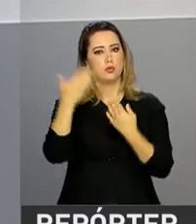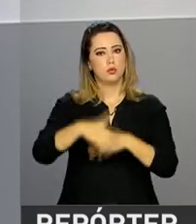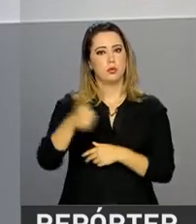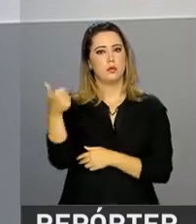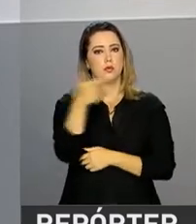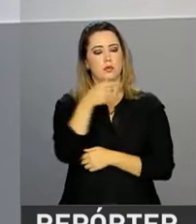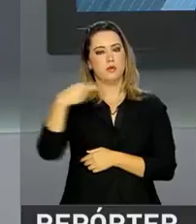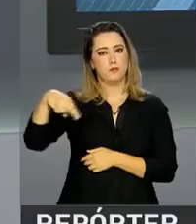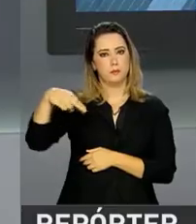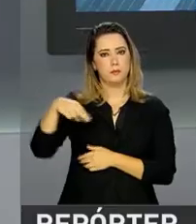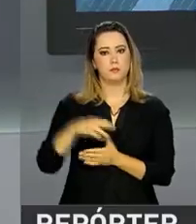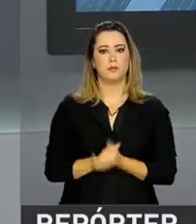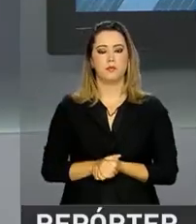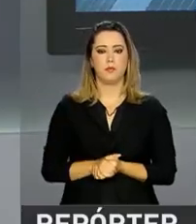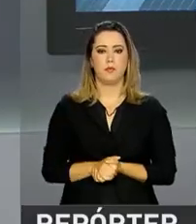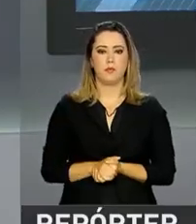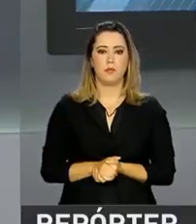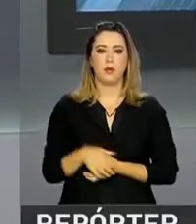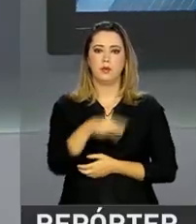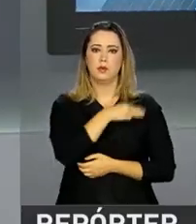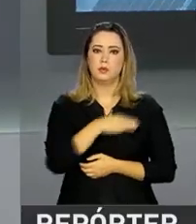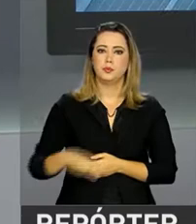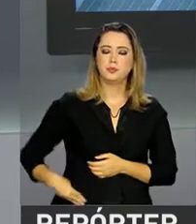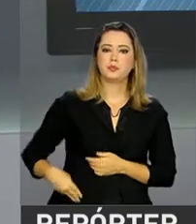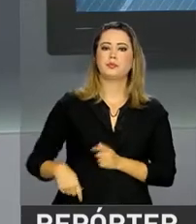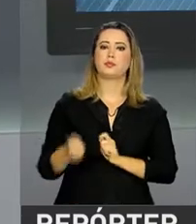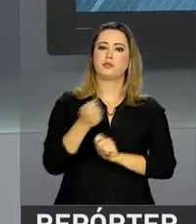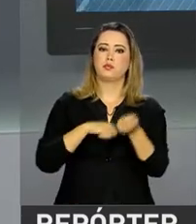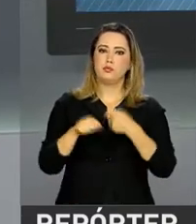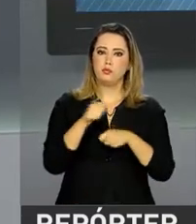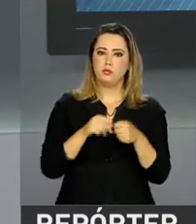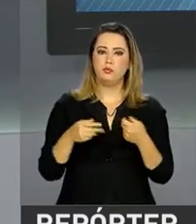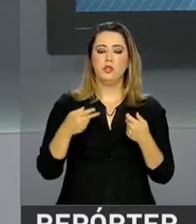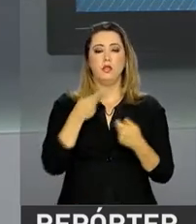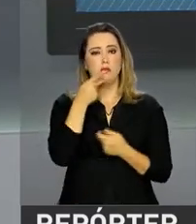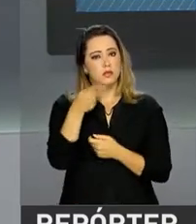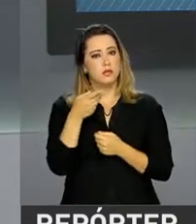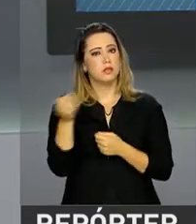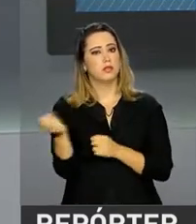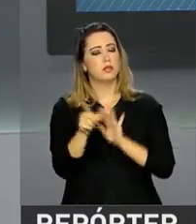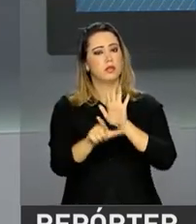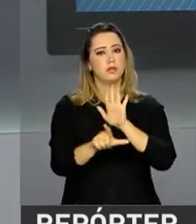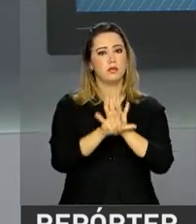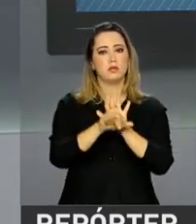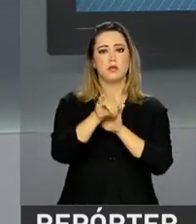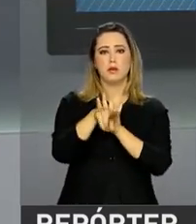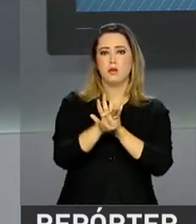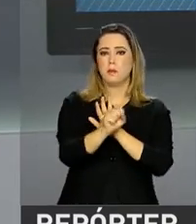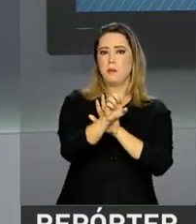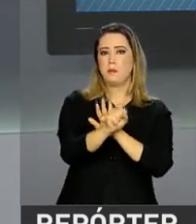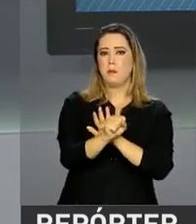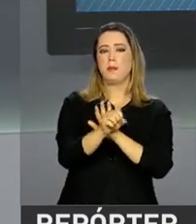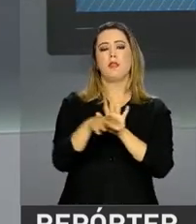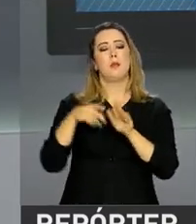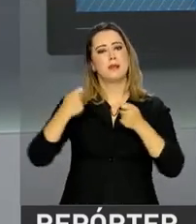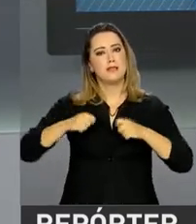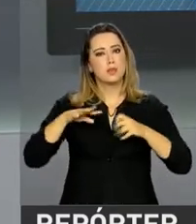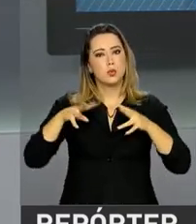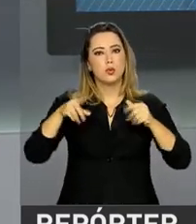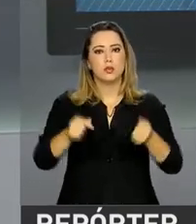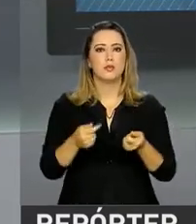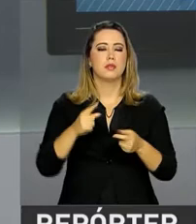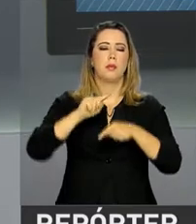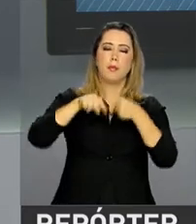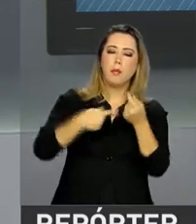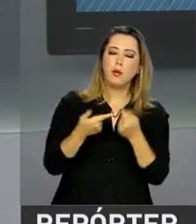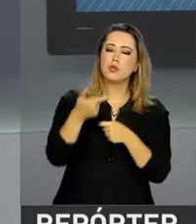de novembro o ministro da fazenda henrique meirelles defende que a reforma da previdência tem que ser completa para não voltar a